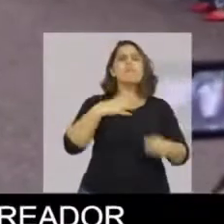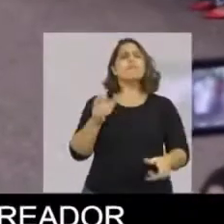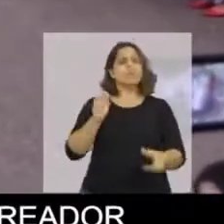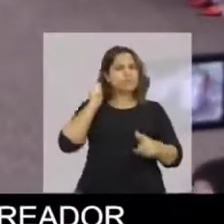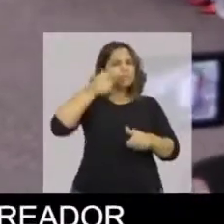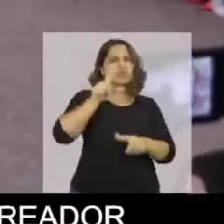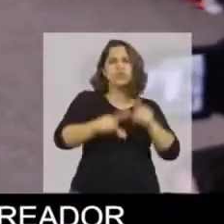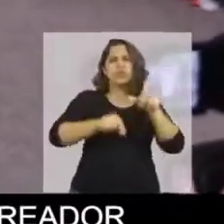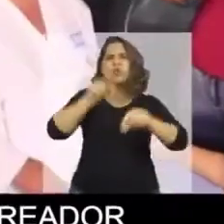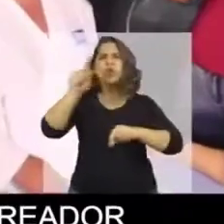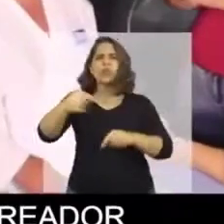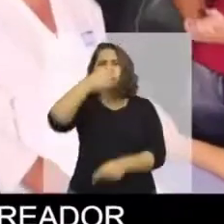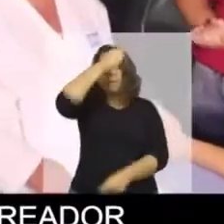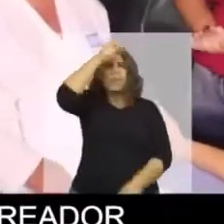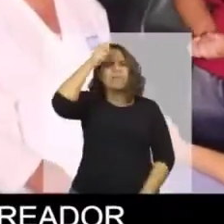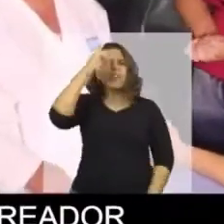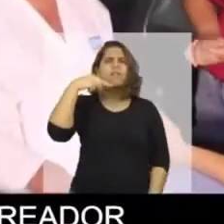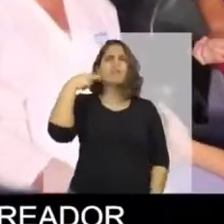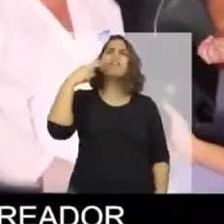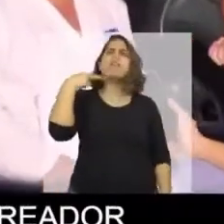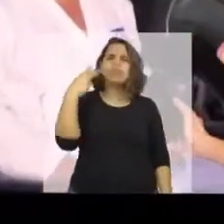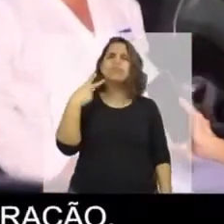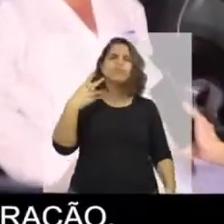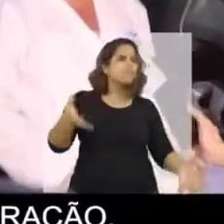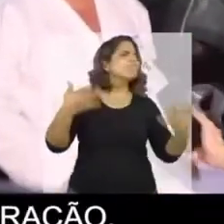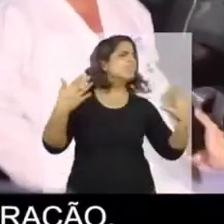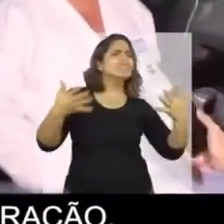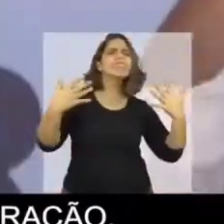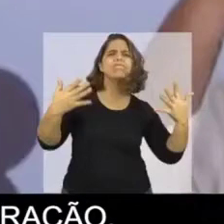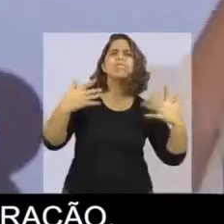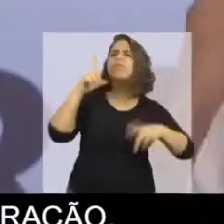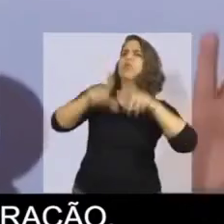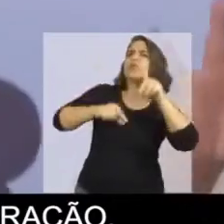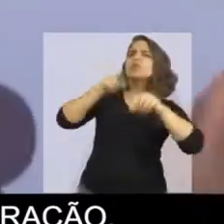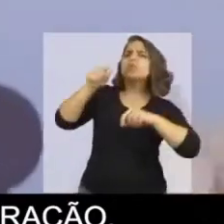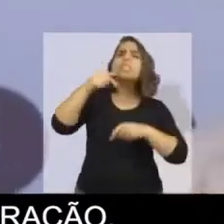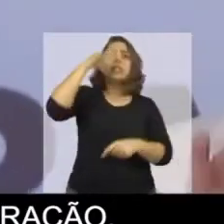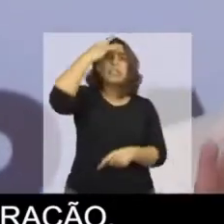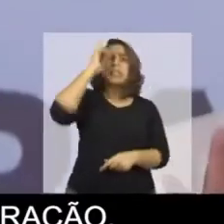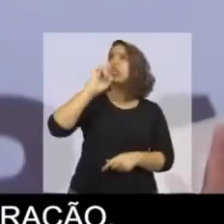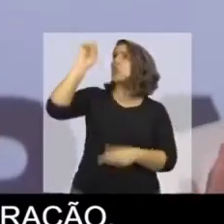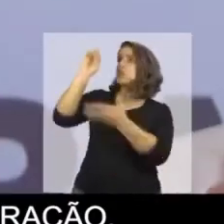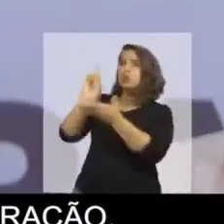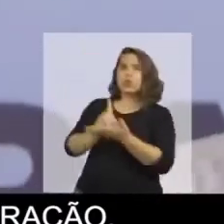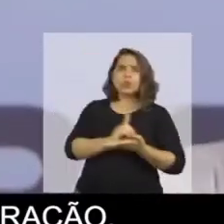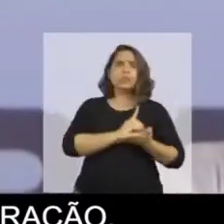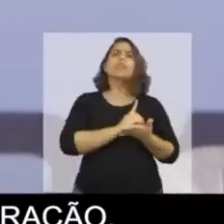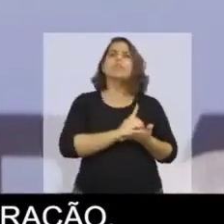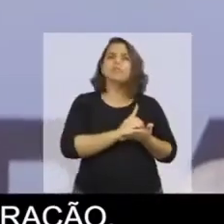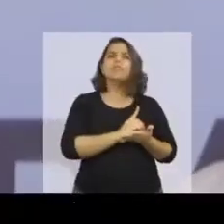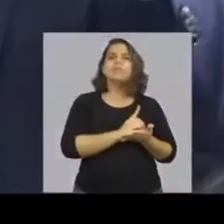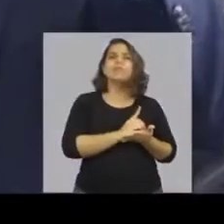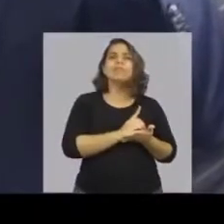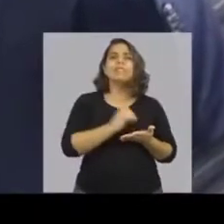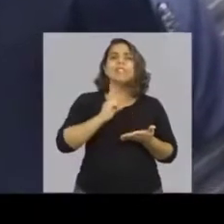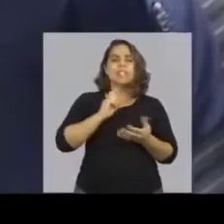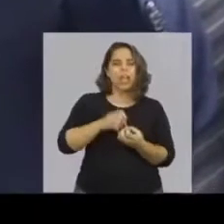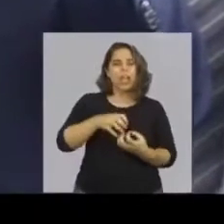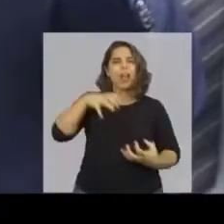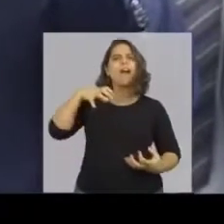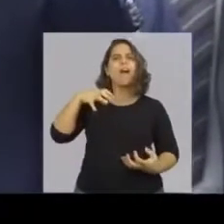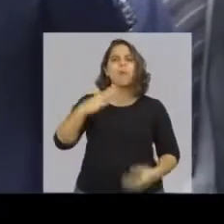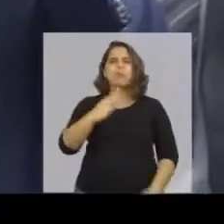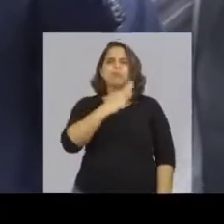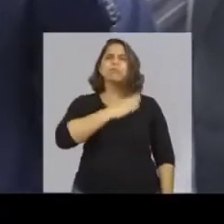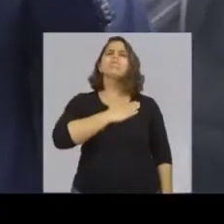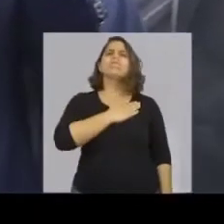Aleluia. Vamos caprichar para escolher prefeito e vereador. Vamos escolher gente que tenha Deus no coração, que tenha